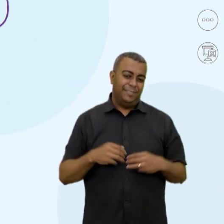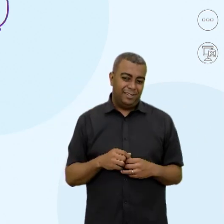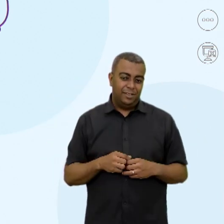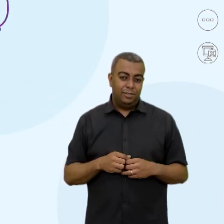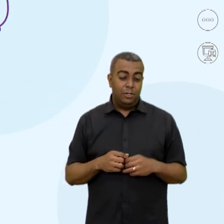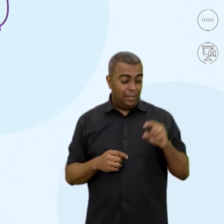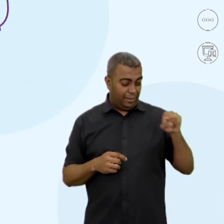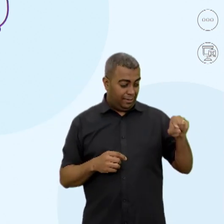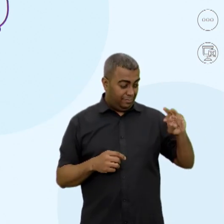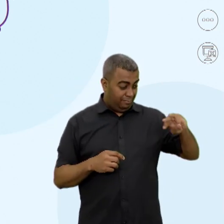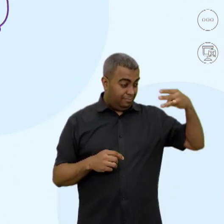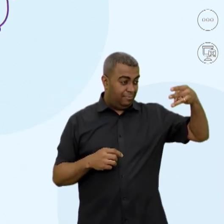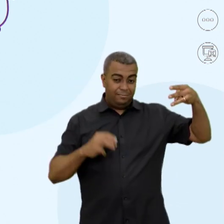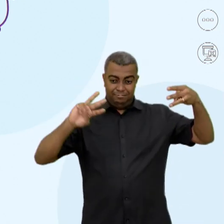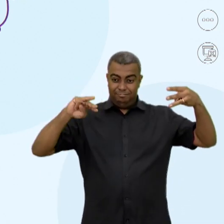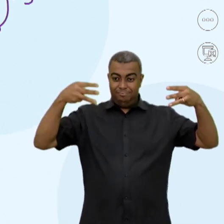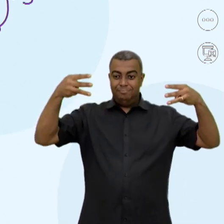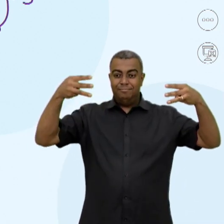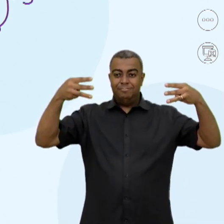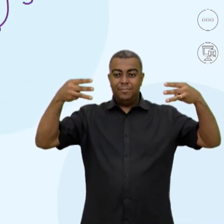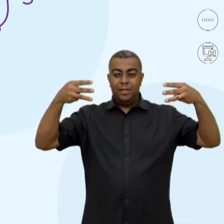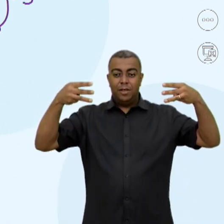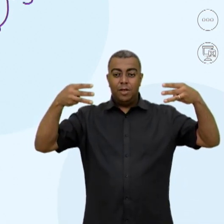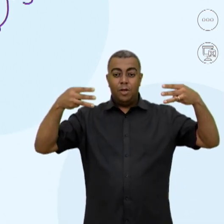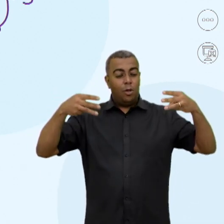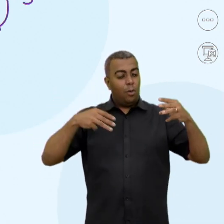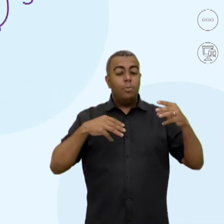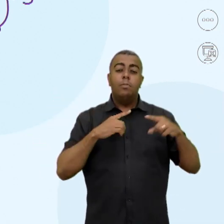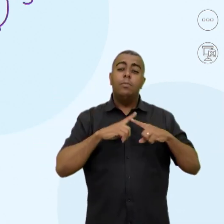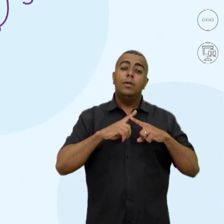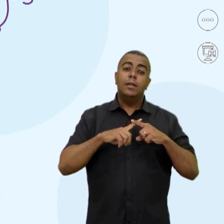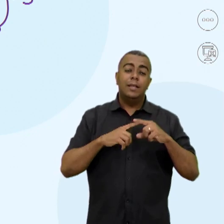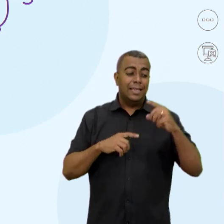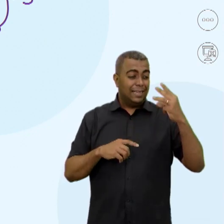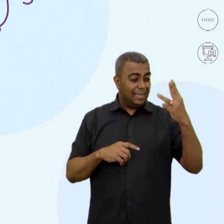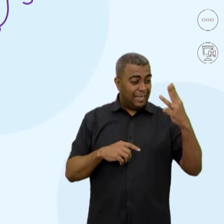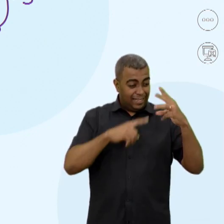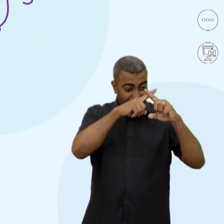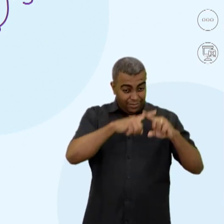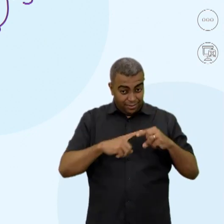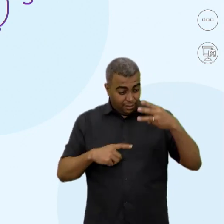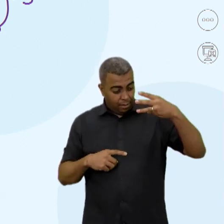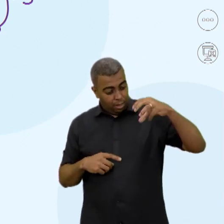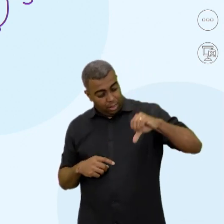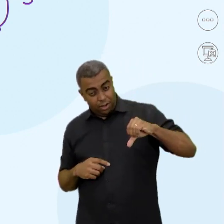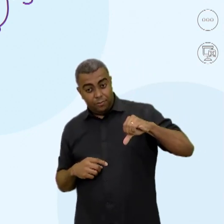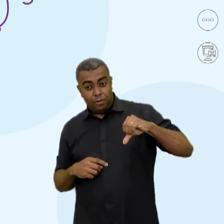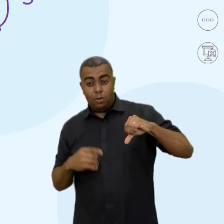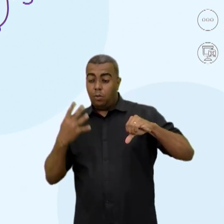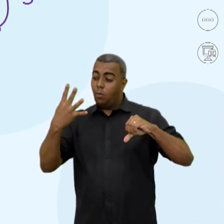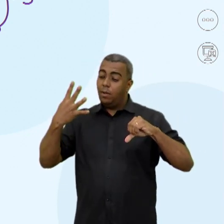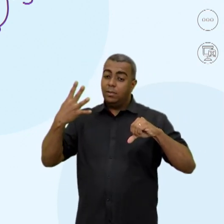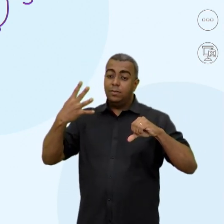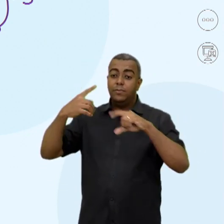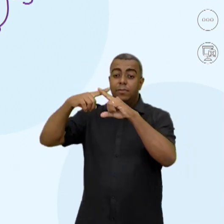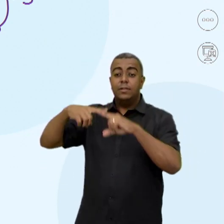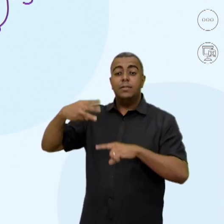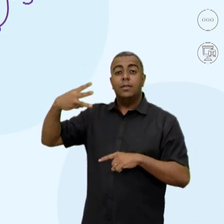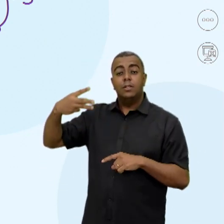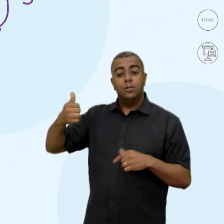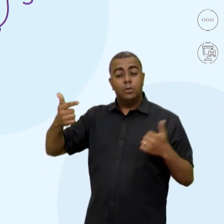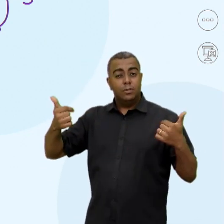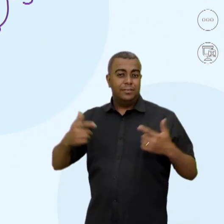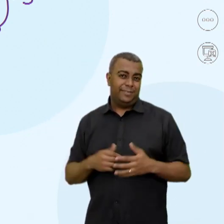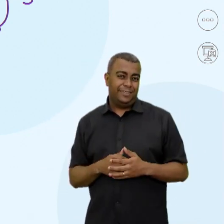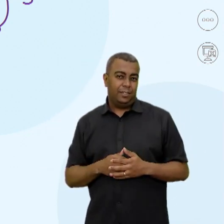para os dois lados, ó. O 4 vezes 3 dá 12 e o 3 vezes 3 dá 9. Mas outra maneira que a gente tem também é dividindo